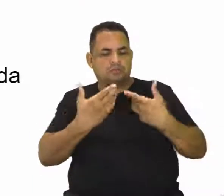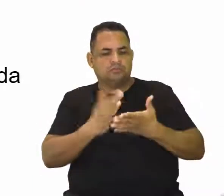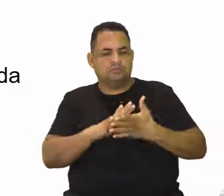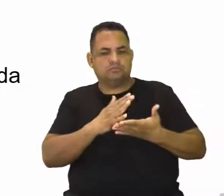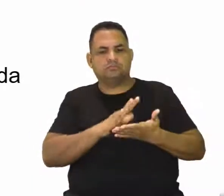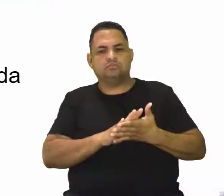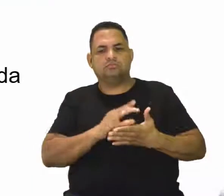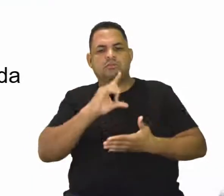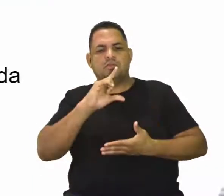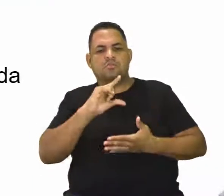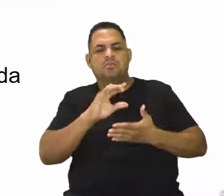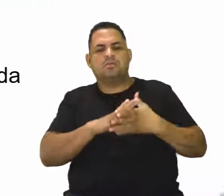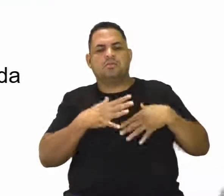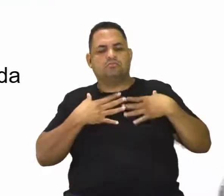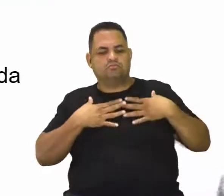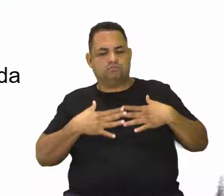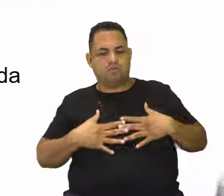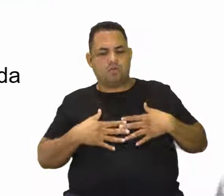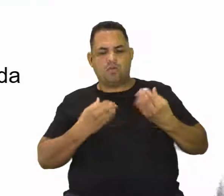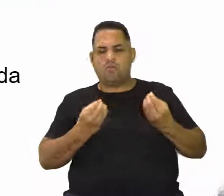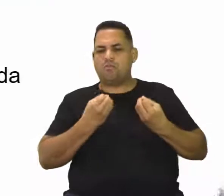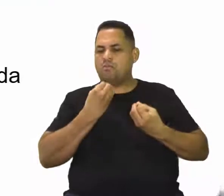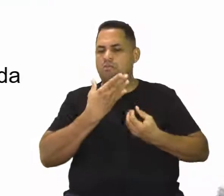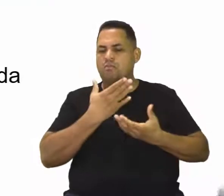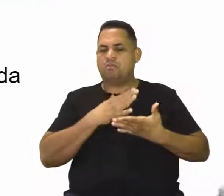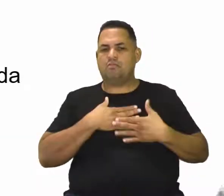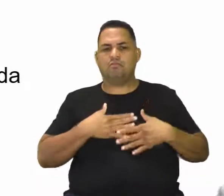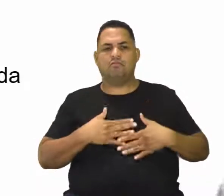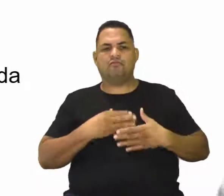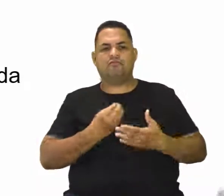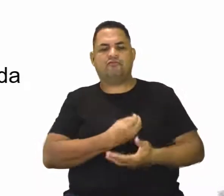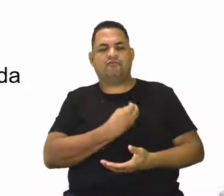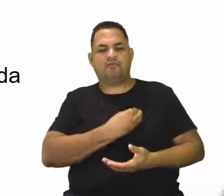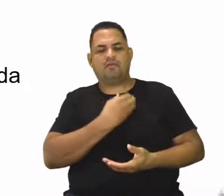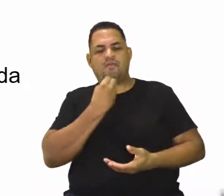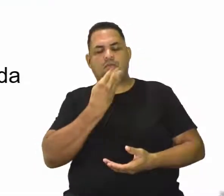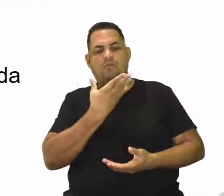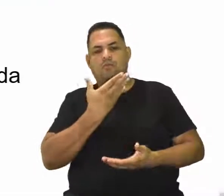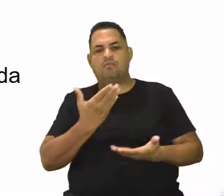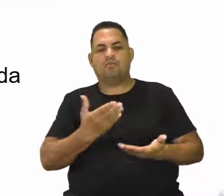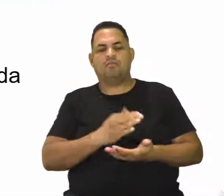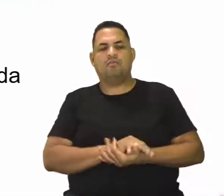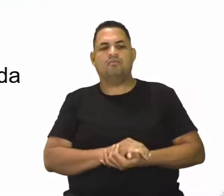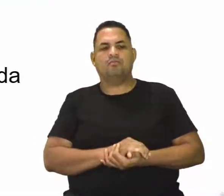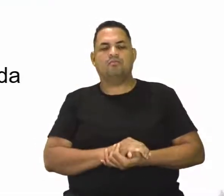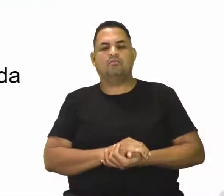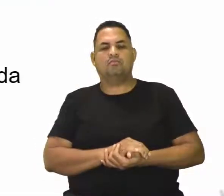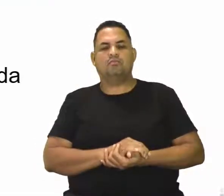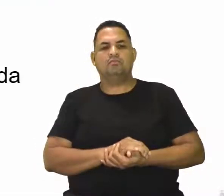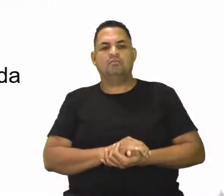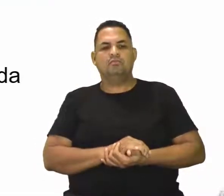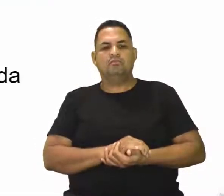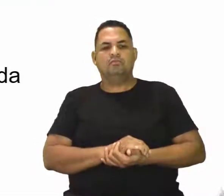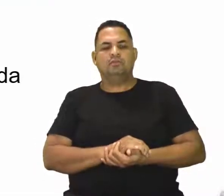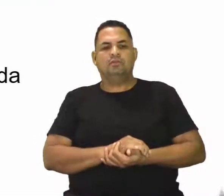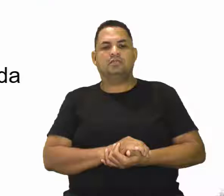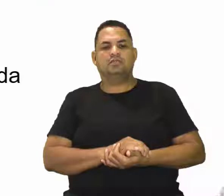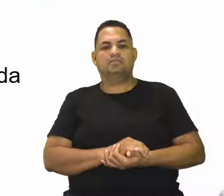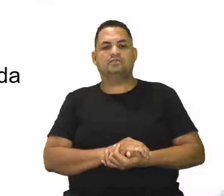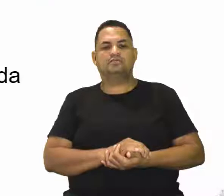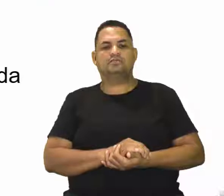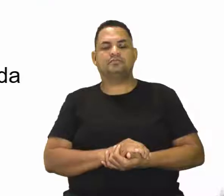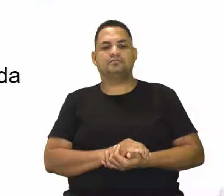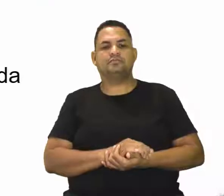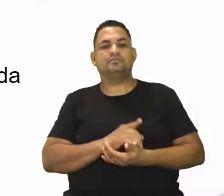o mínimo de conforto para a tua família. Não é isso? E é o que nós buscamos. E é dali para